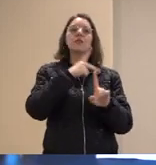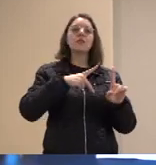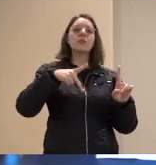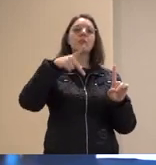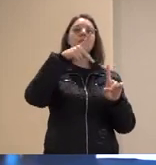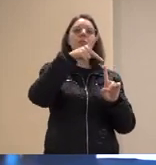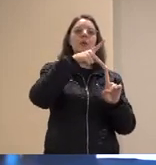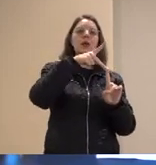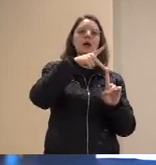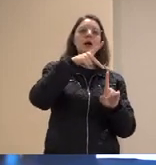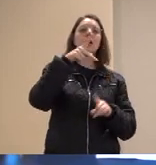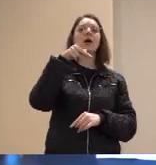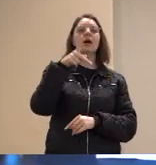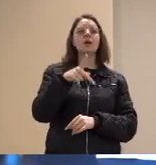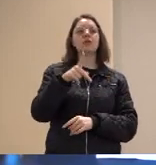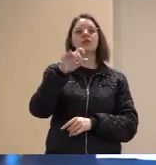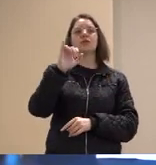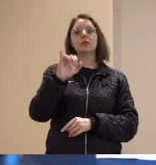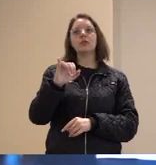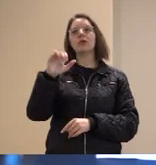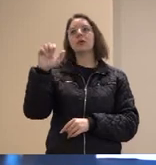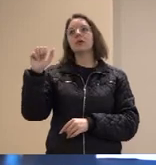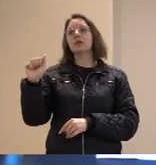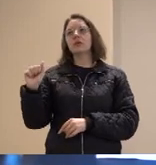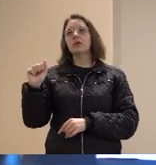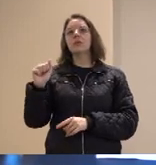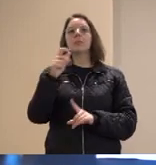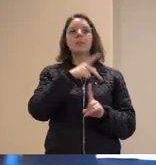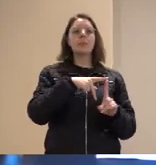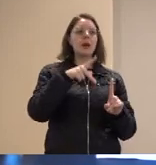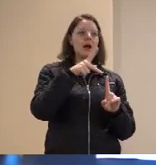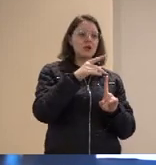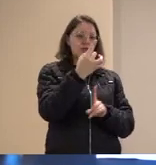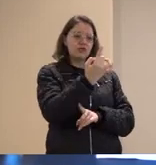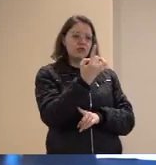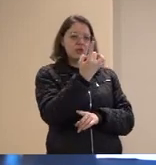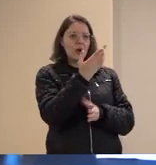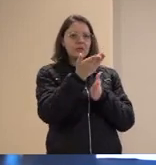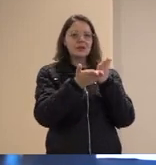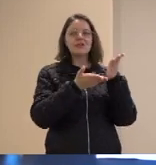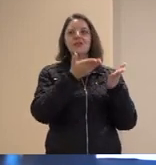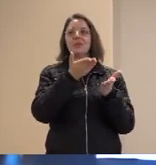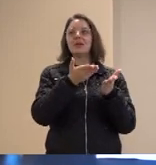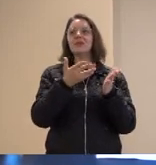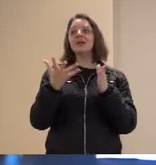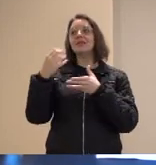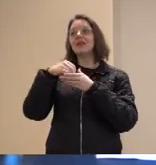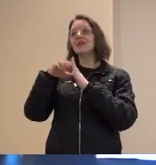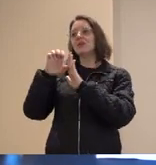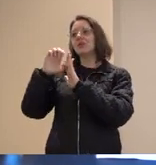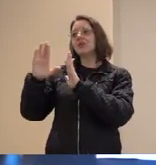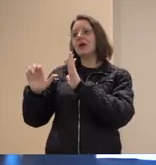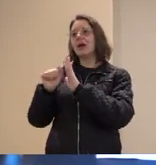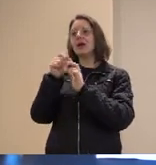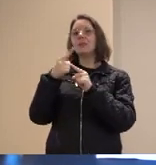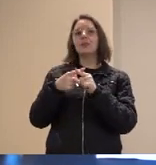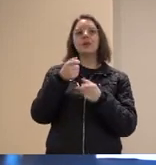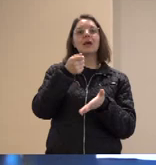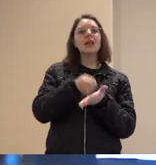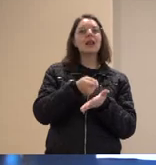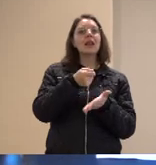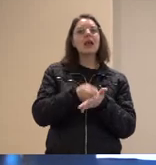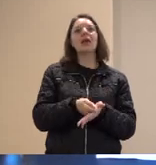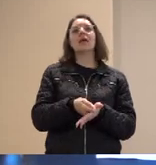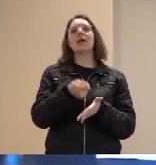do atendimento, que está lá no ECA, porque é uma lei, é obrigatório, mas foi